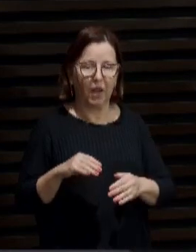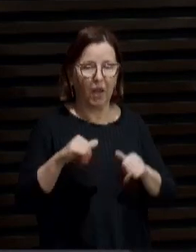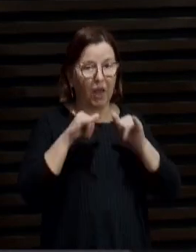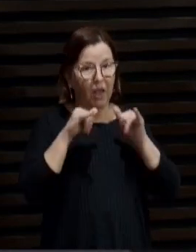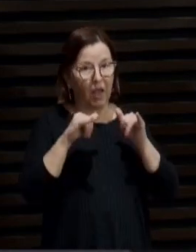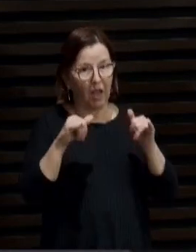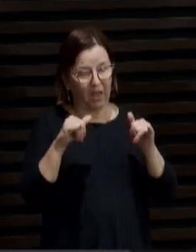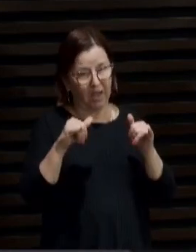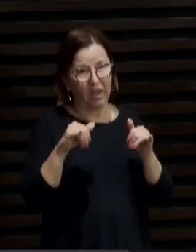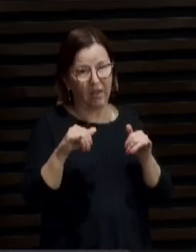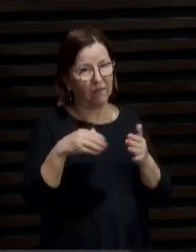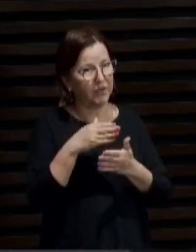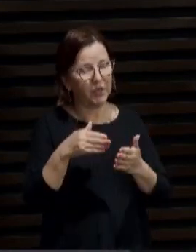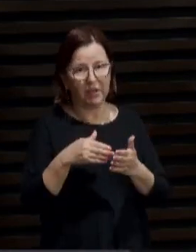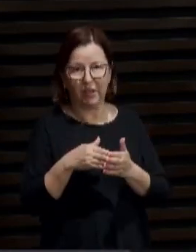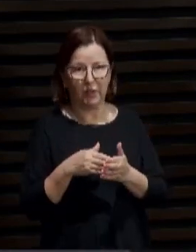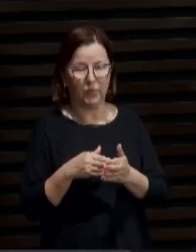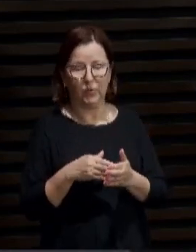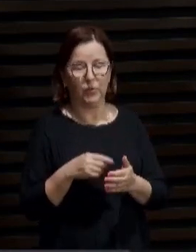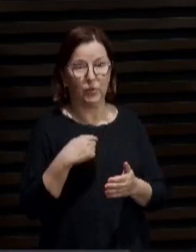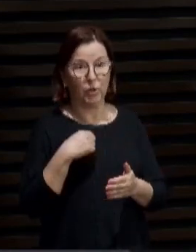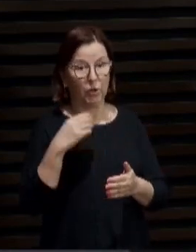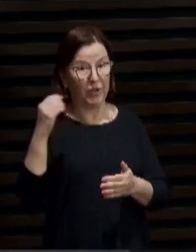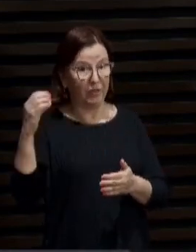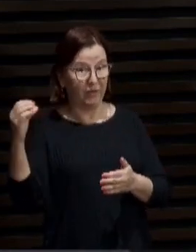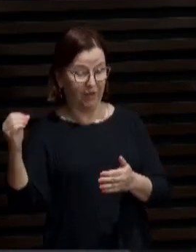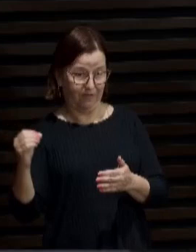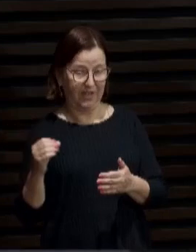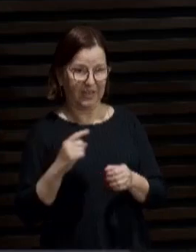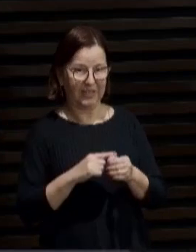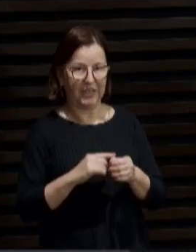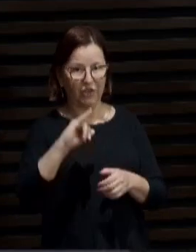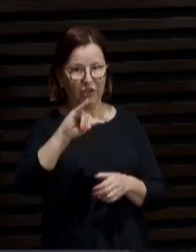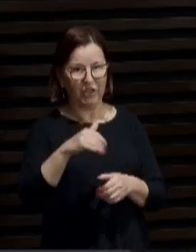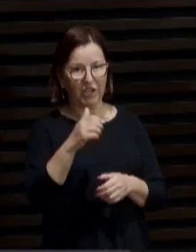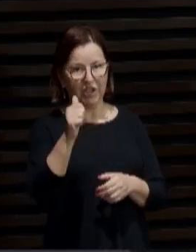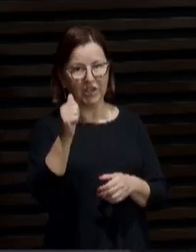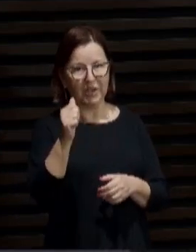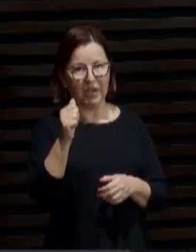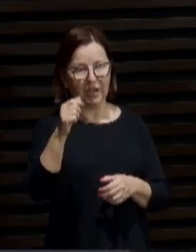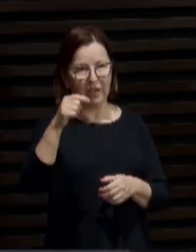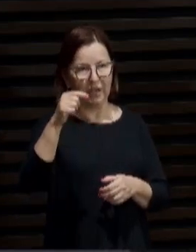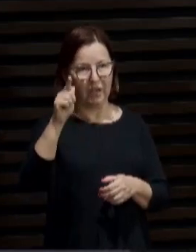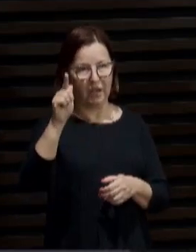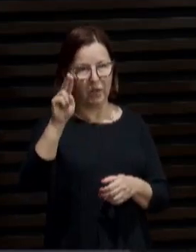fomos correndo lá para Jaguapitã, né, no hospital. Aí o corpo ainda estava lá, necessitava ainda de